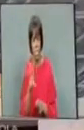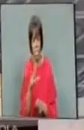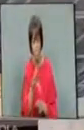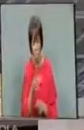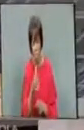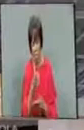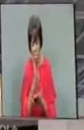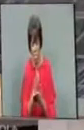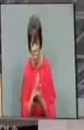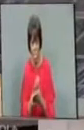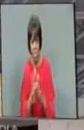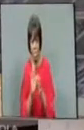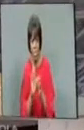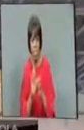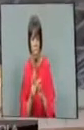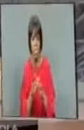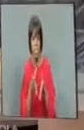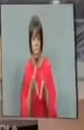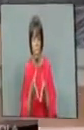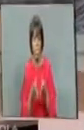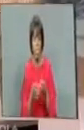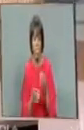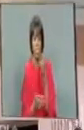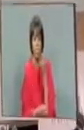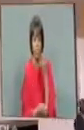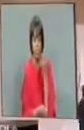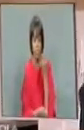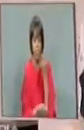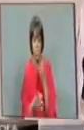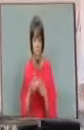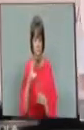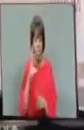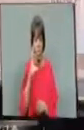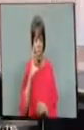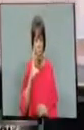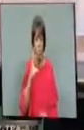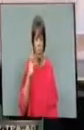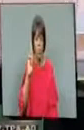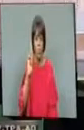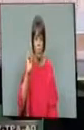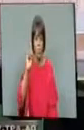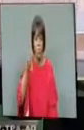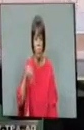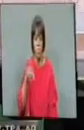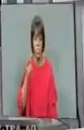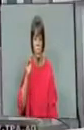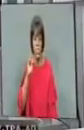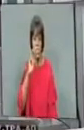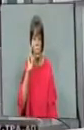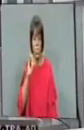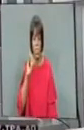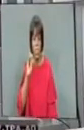Nós temos 14 empresas aqui representadas. As baleias do setor das telecomunicações estão aqui,